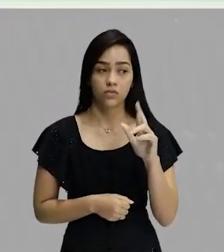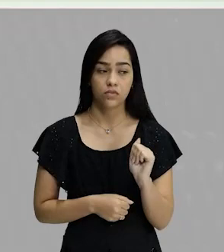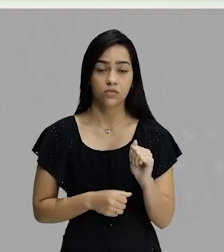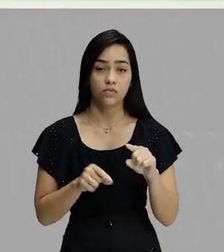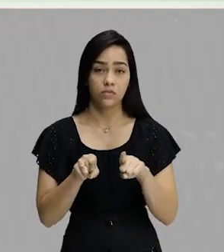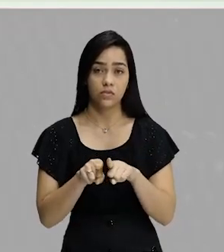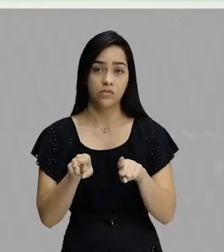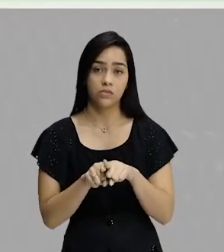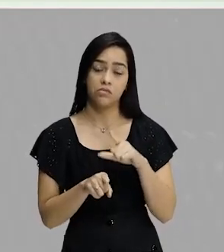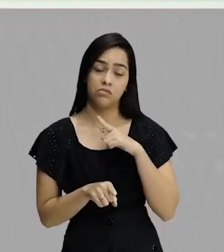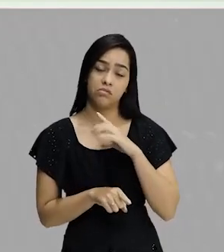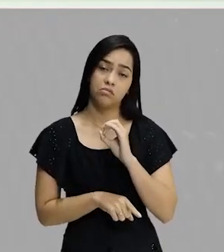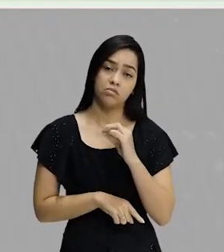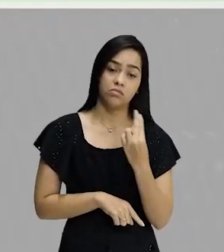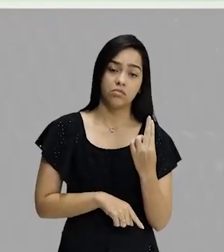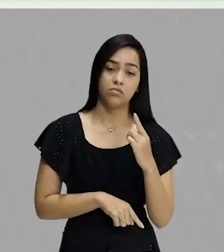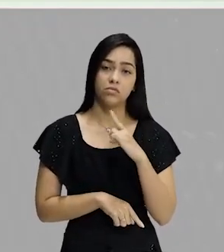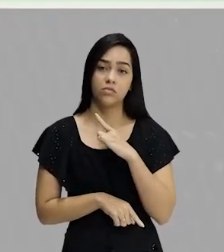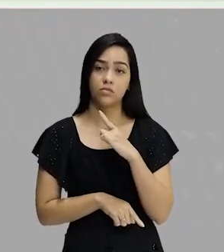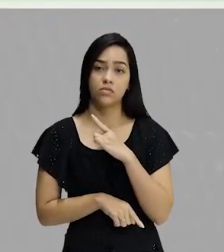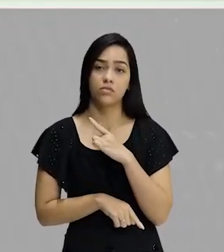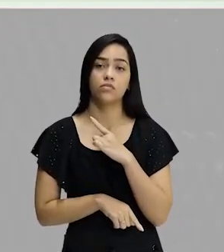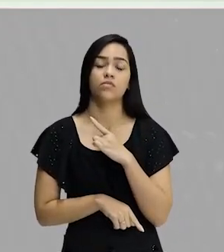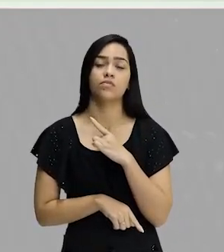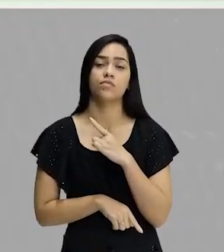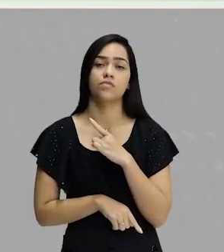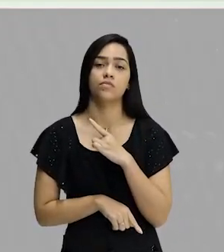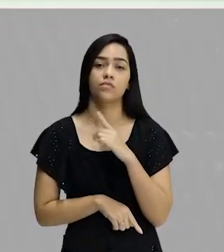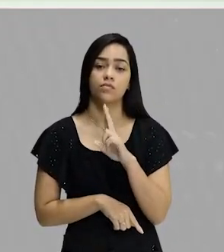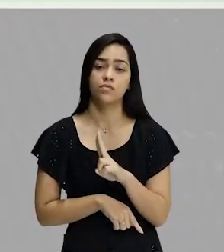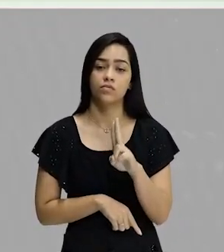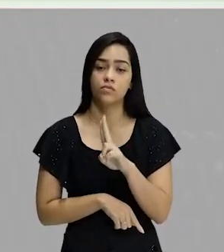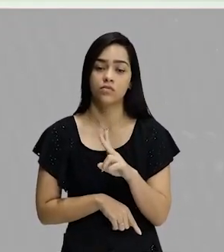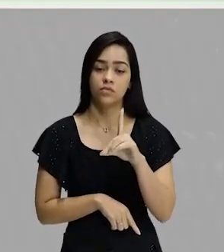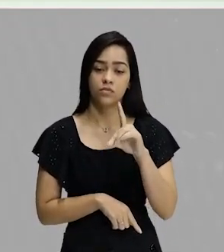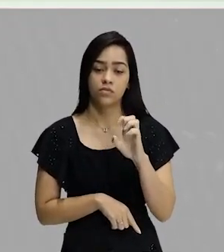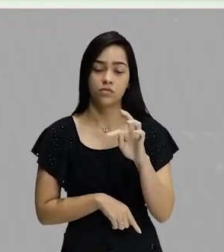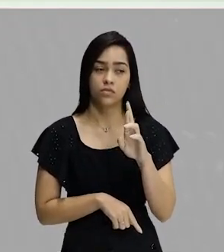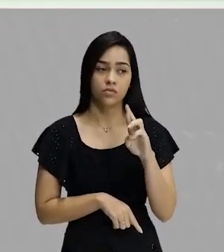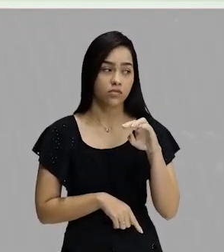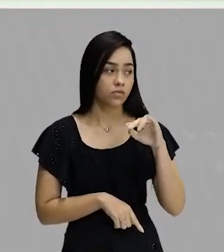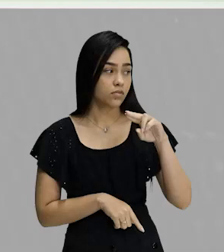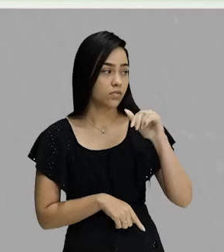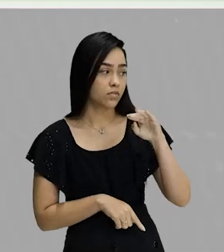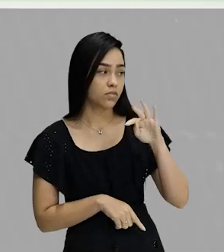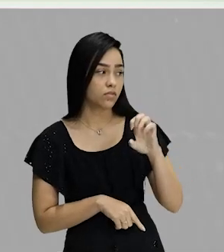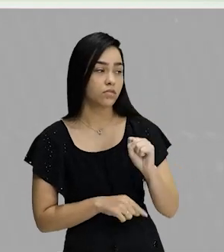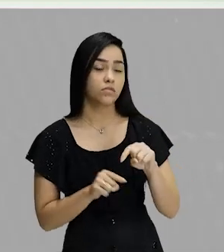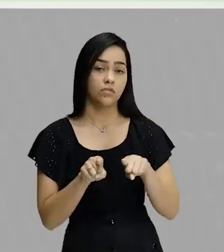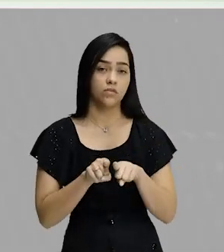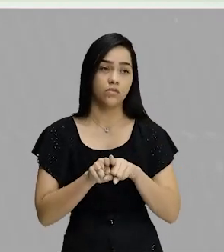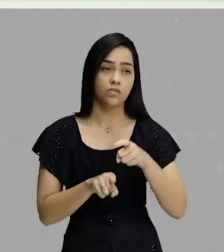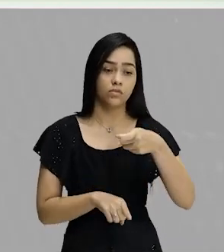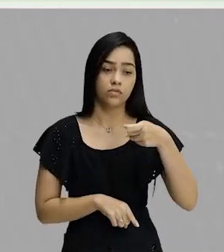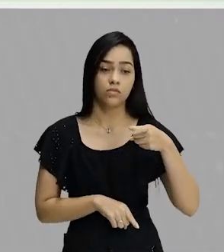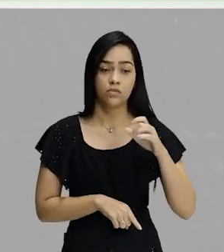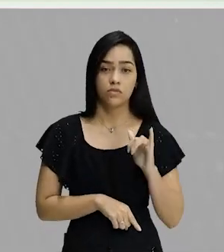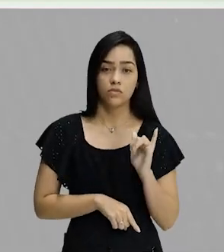né? Vou formar aqui, usar aqui o determinante, ó, x,